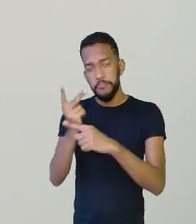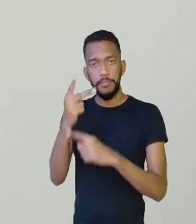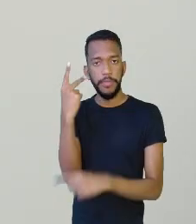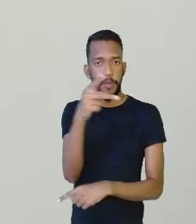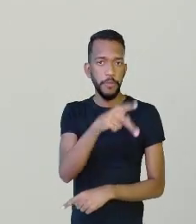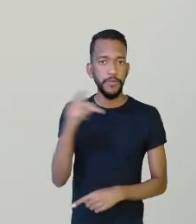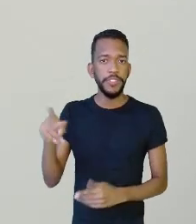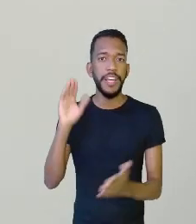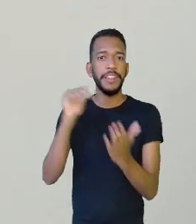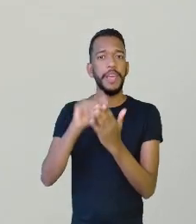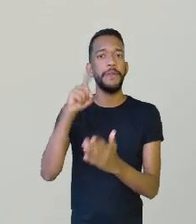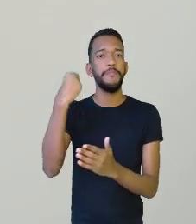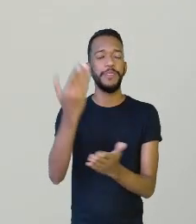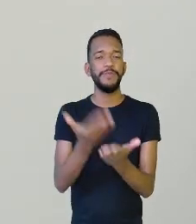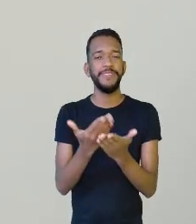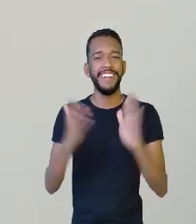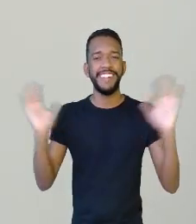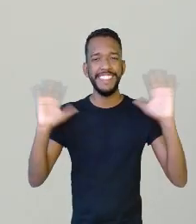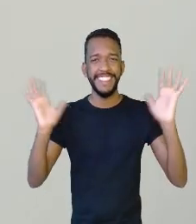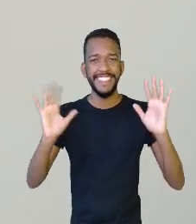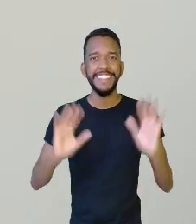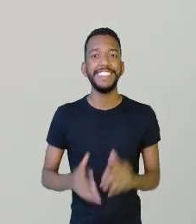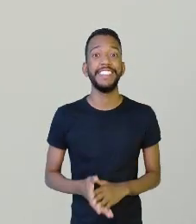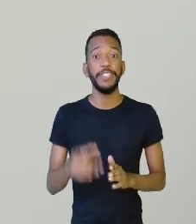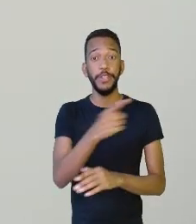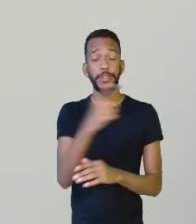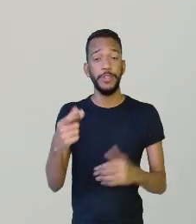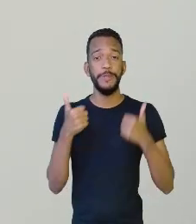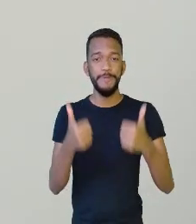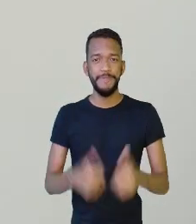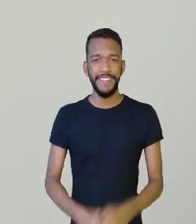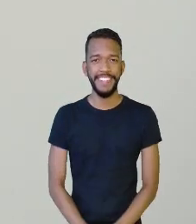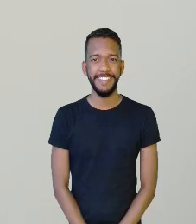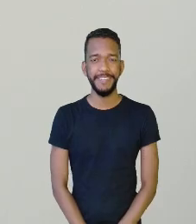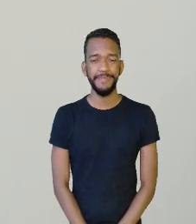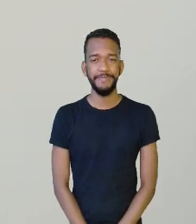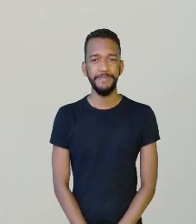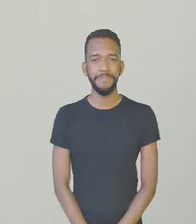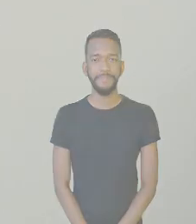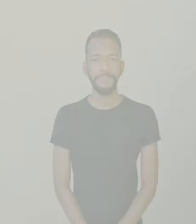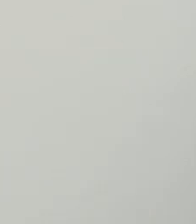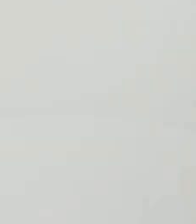professor. Até a próxima aula. Tchau, tchau. Fiquem todos bem.